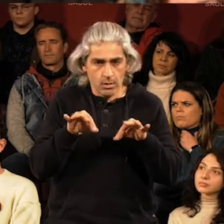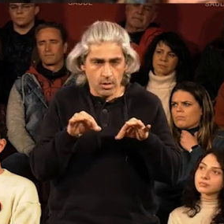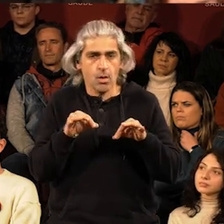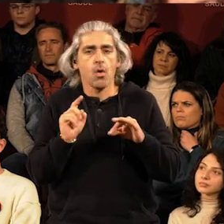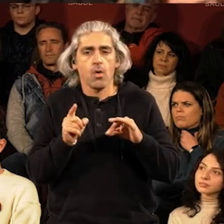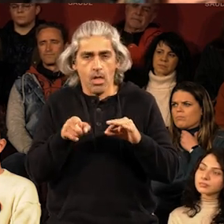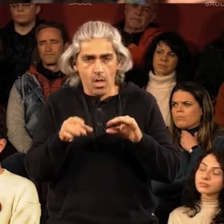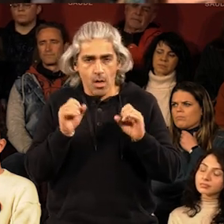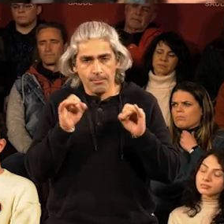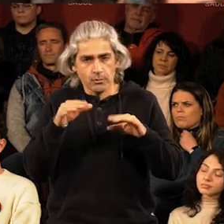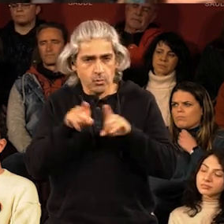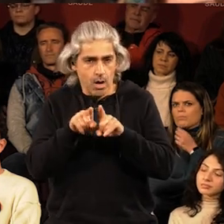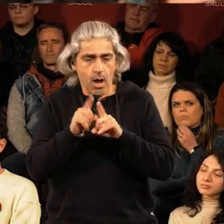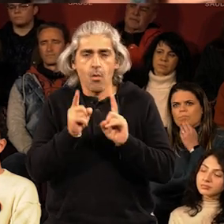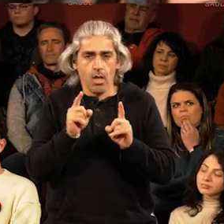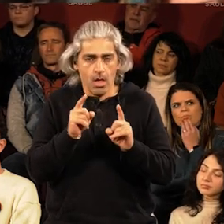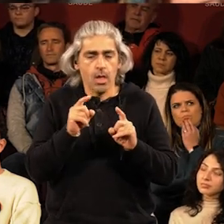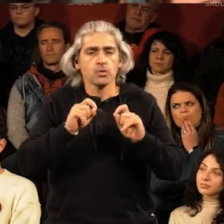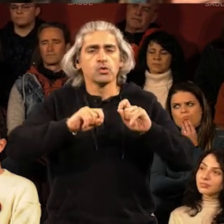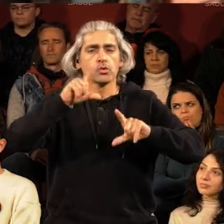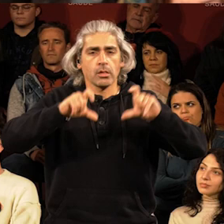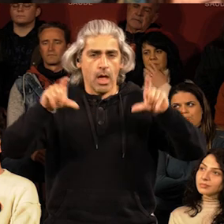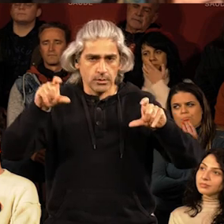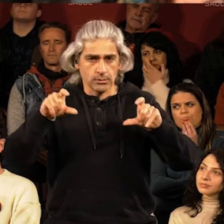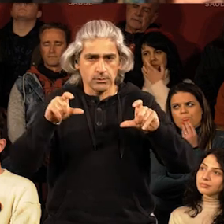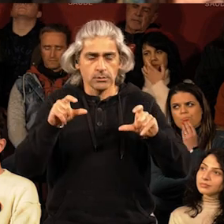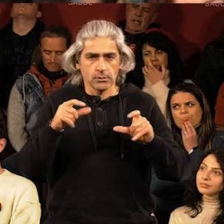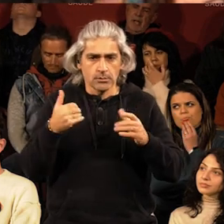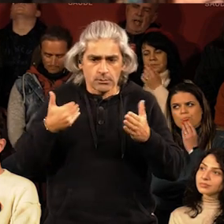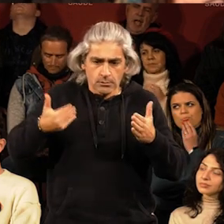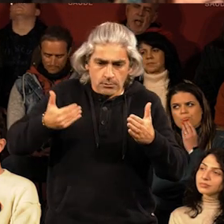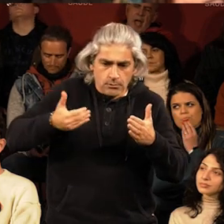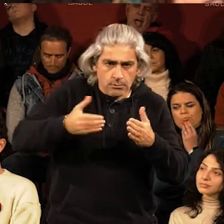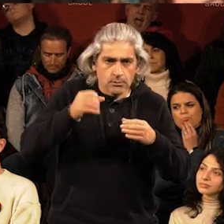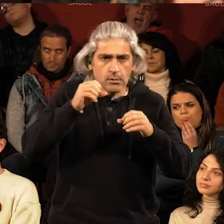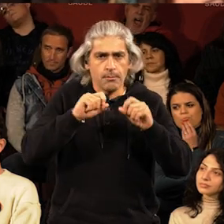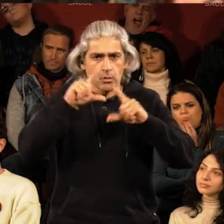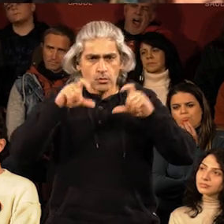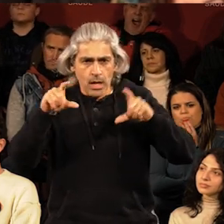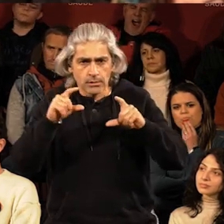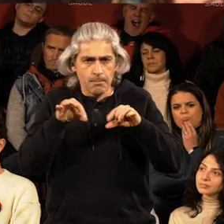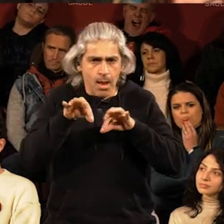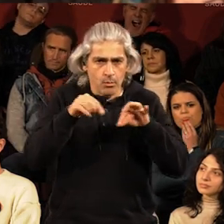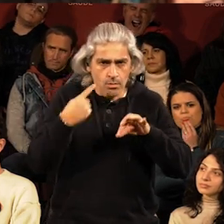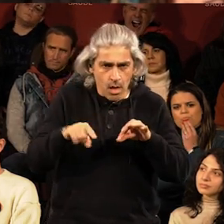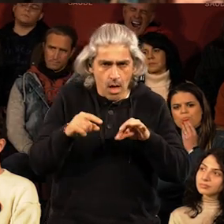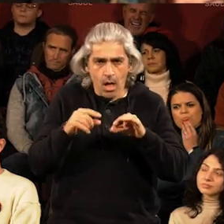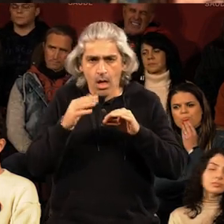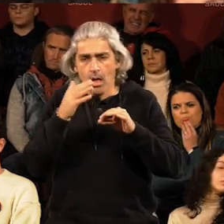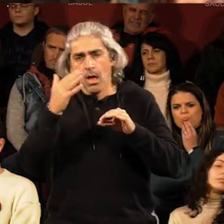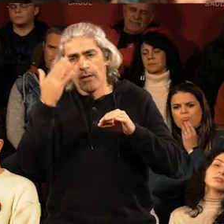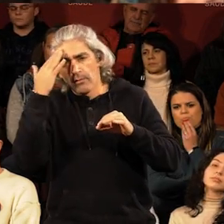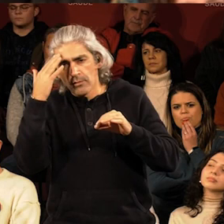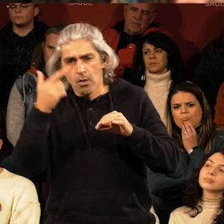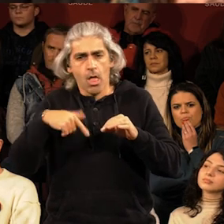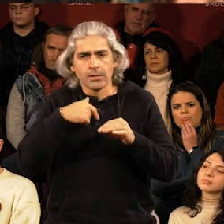sondagens a sequência vertiginosa de sondagens algumas até manipuladas para nos convencer de que